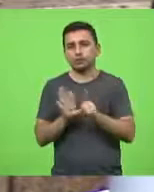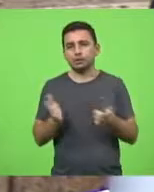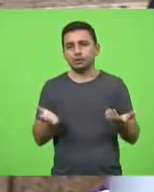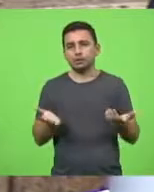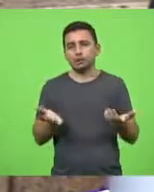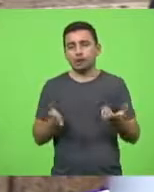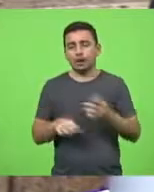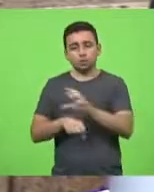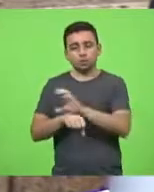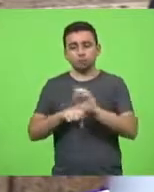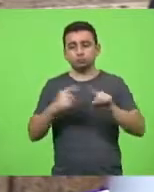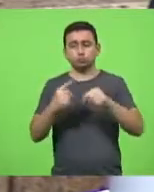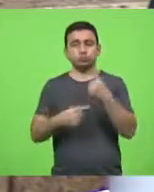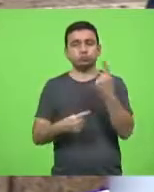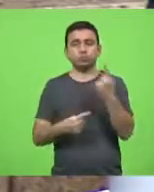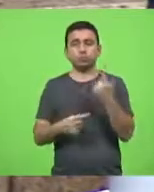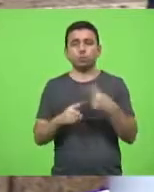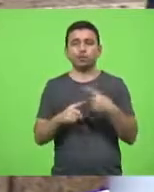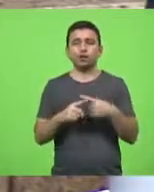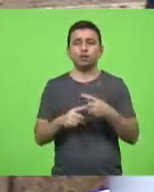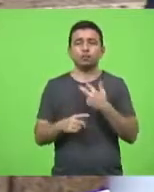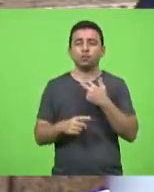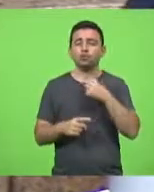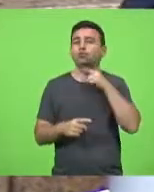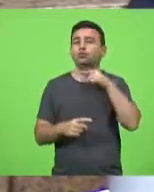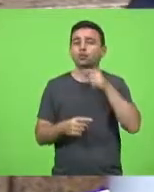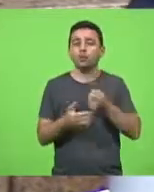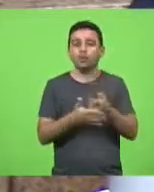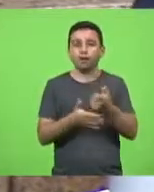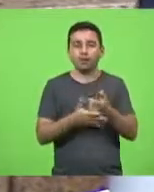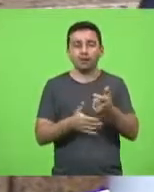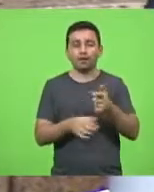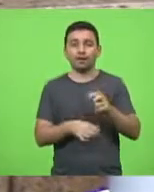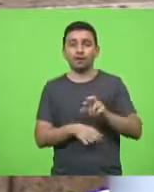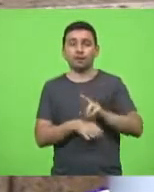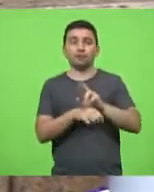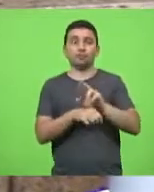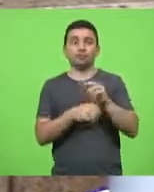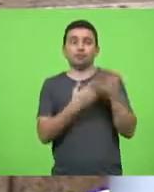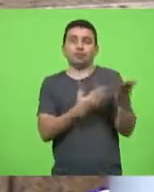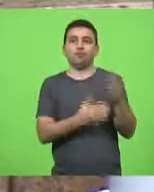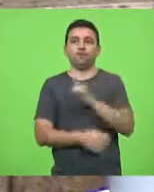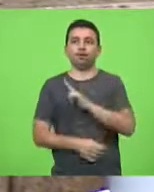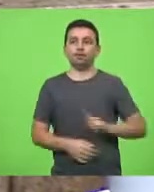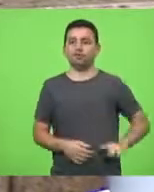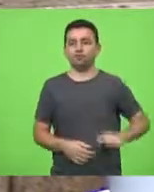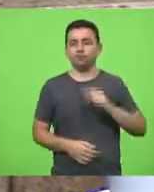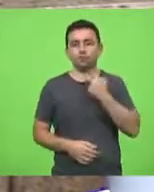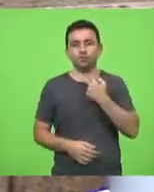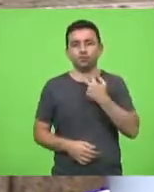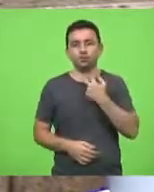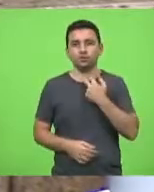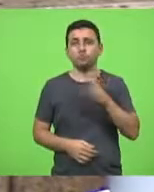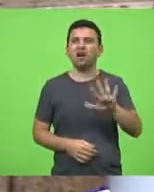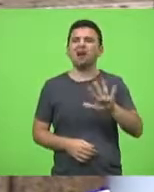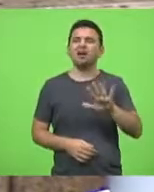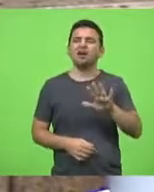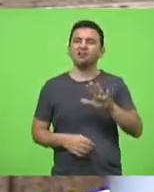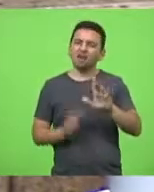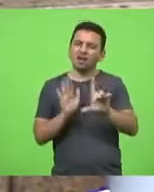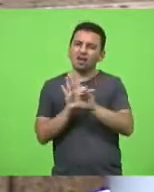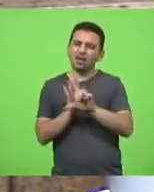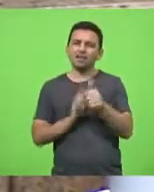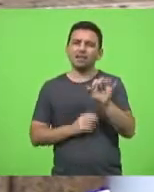não podemos aqui comprar coisas em nome do governo. Agora, a própria lei de 10 de dezembro